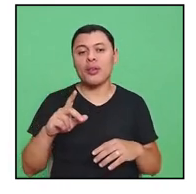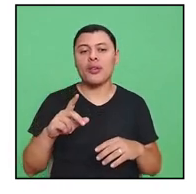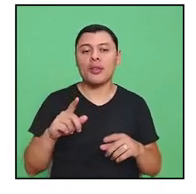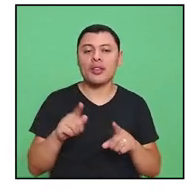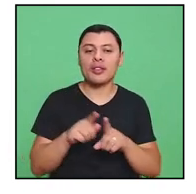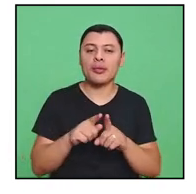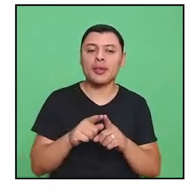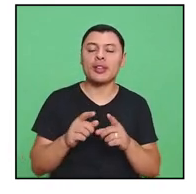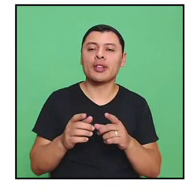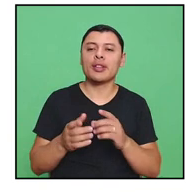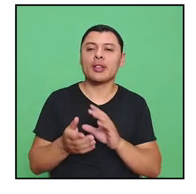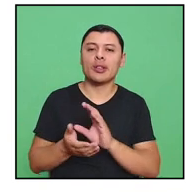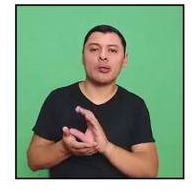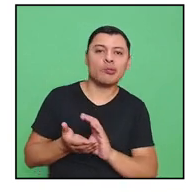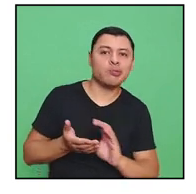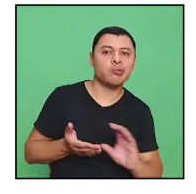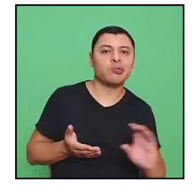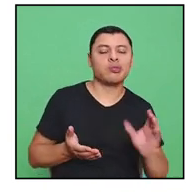também.